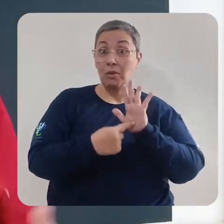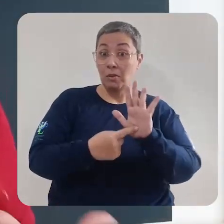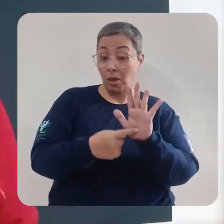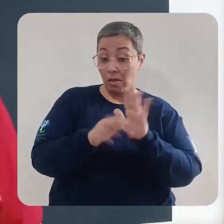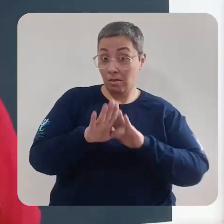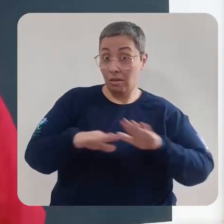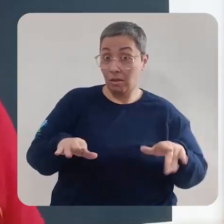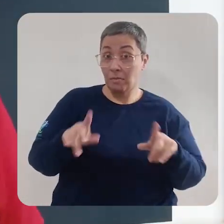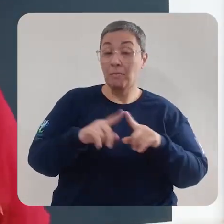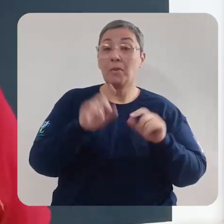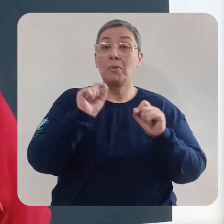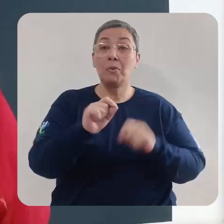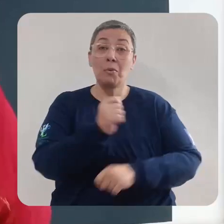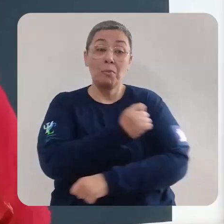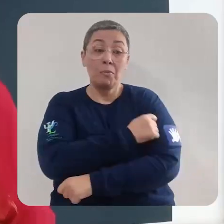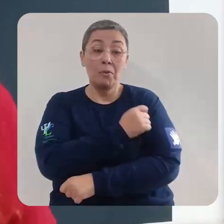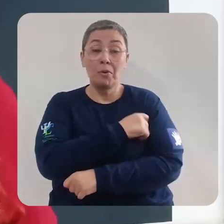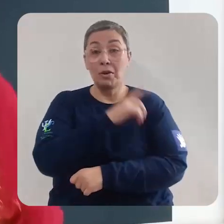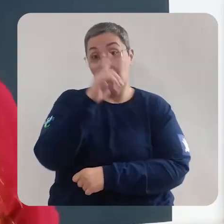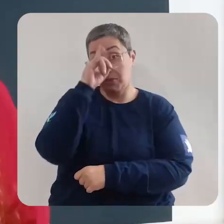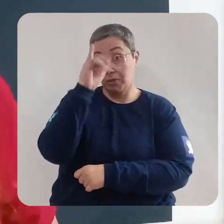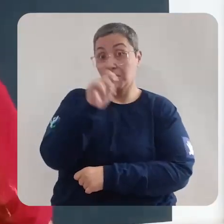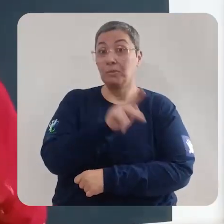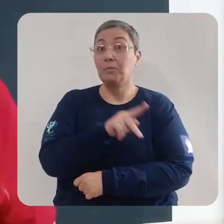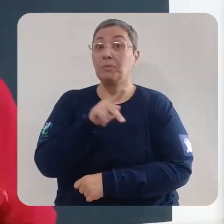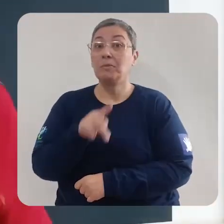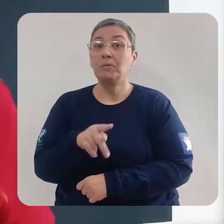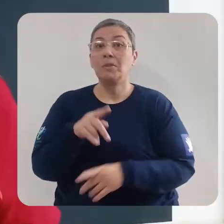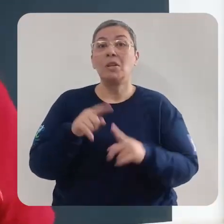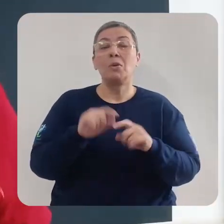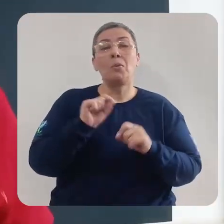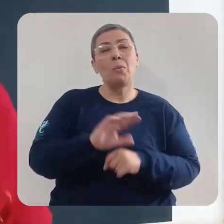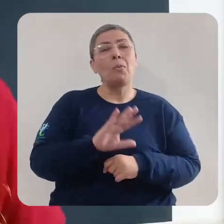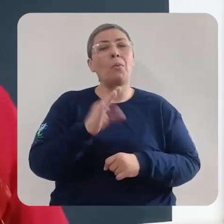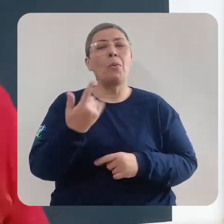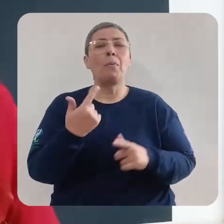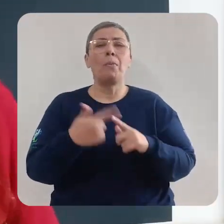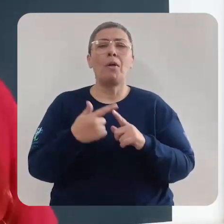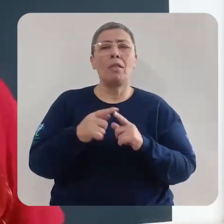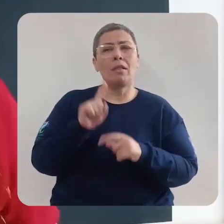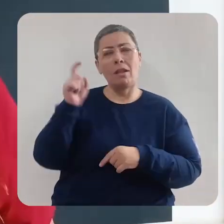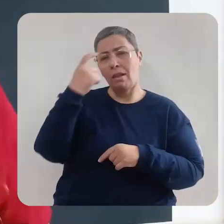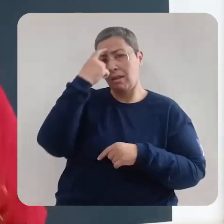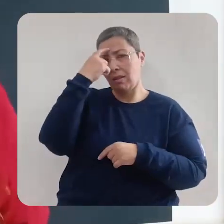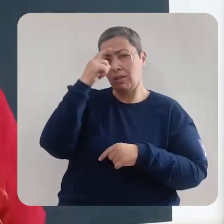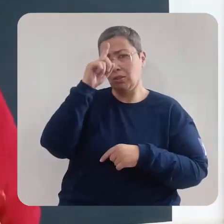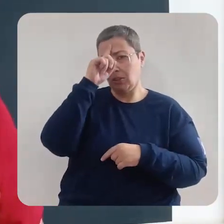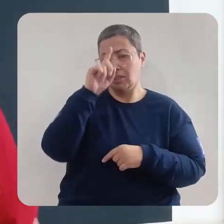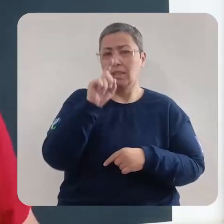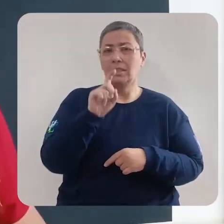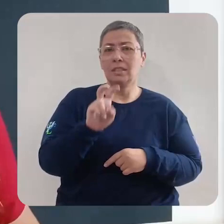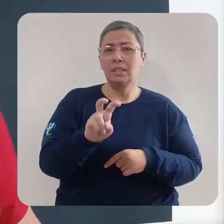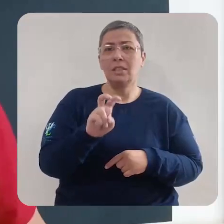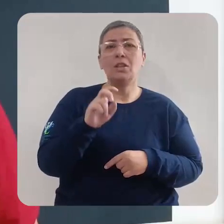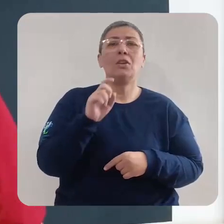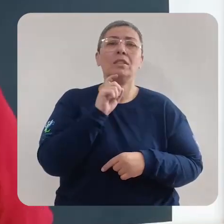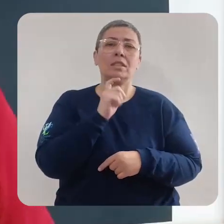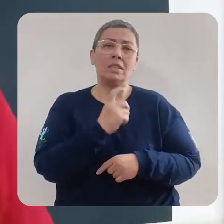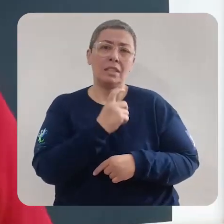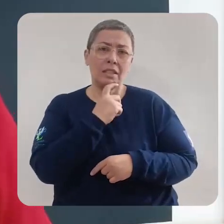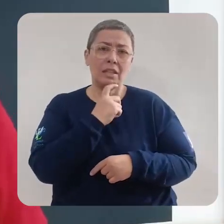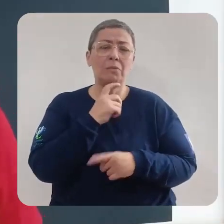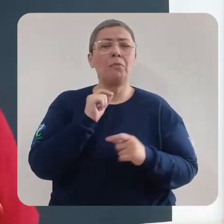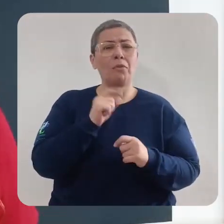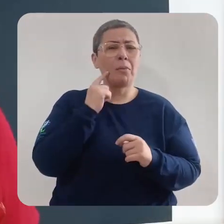fazem apresentações para as crianças, para os seus educandos no Dia dos Professores. Isso acontece por lá todo